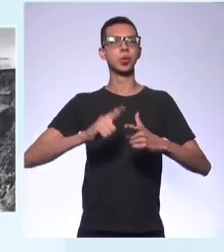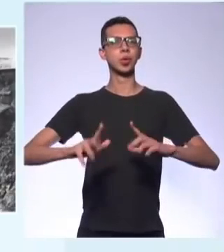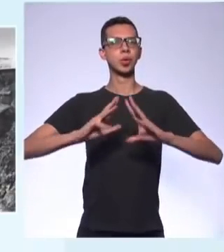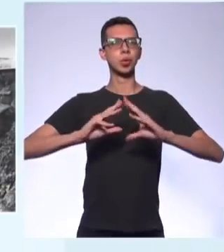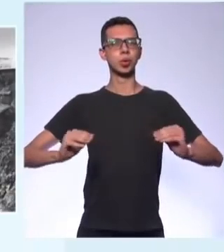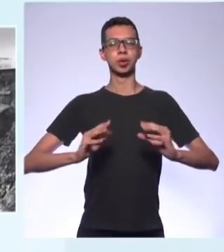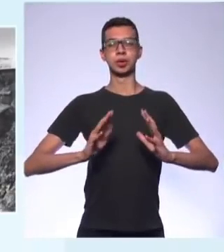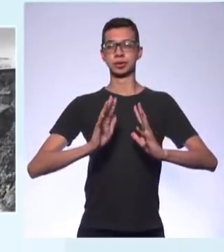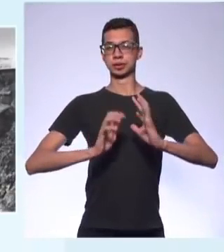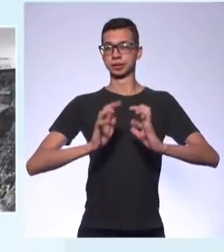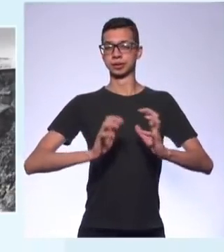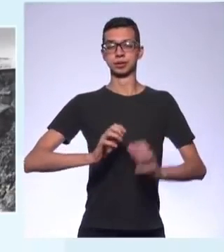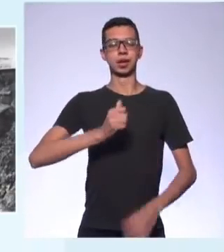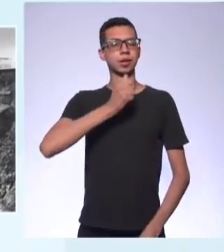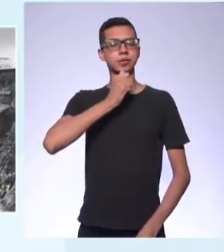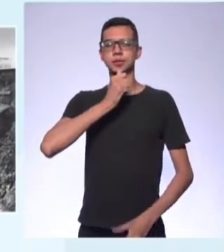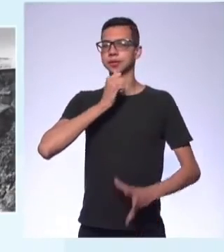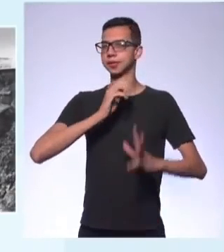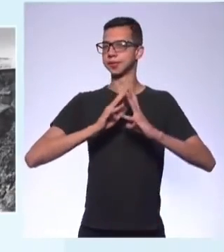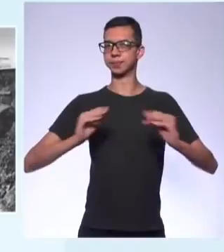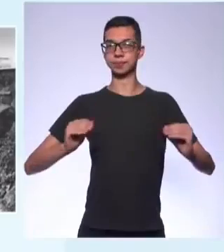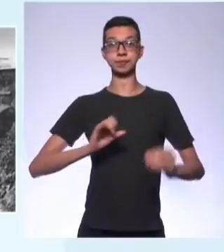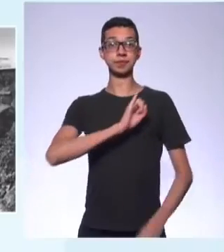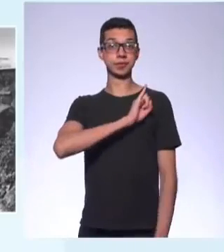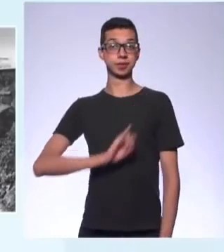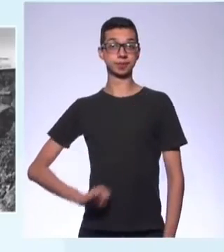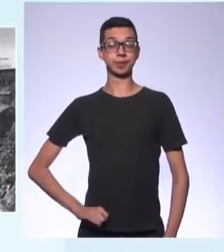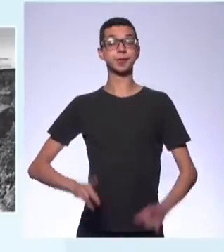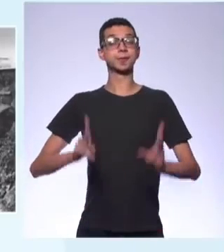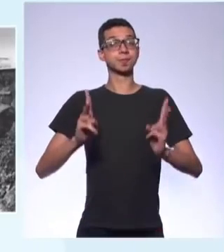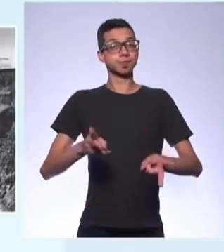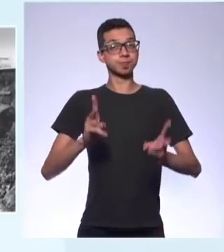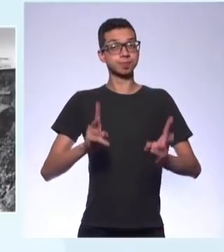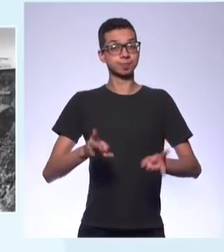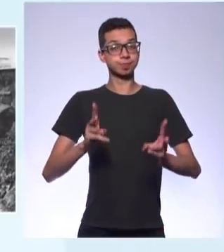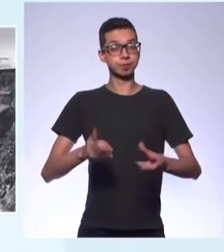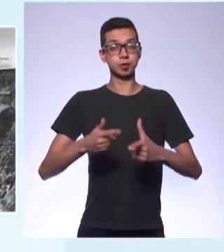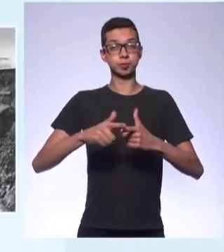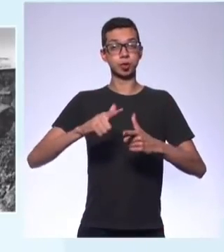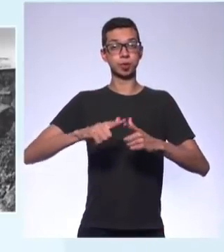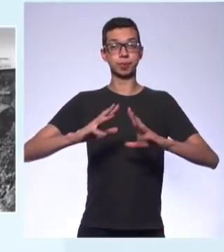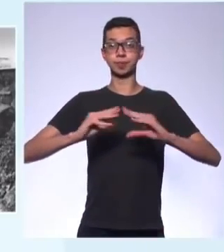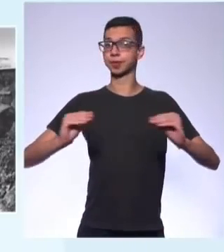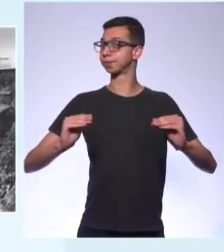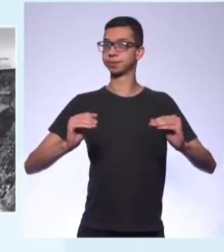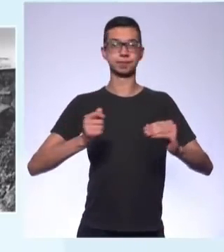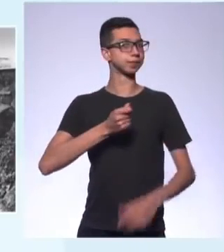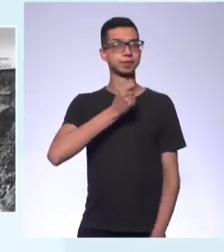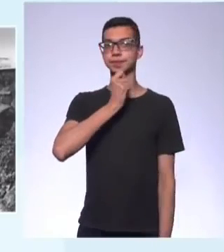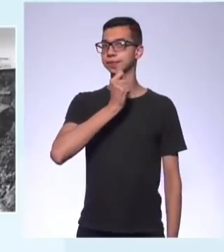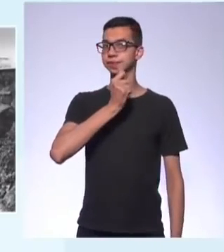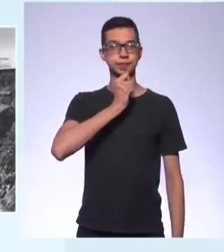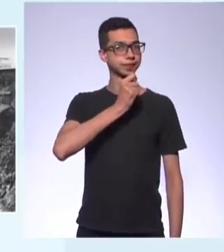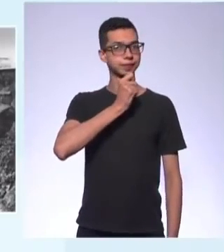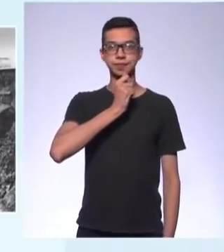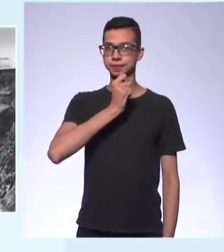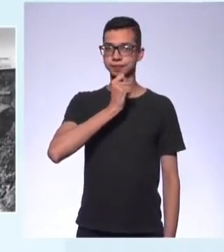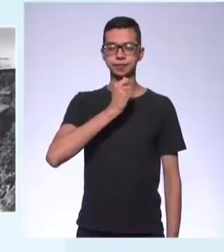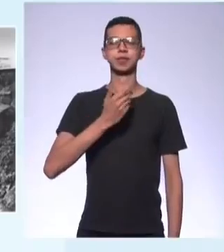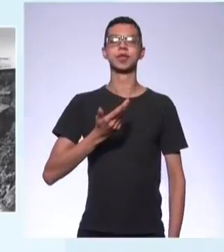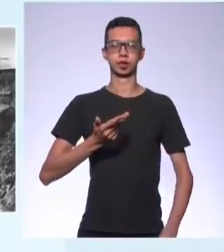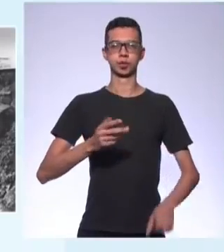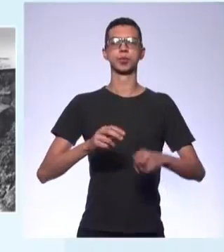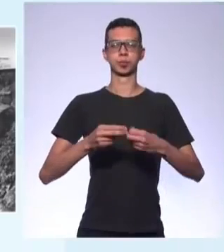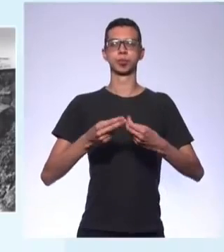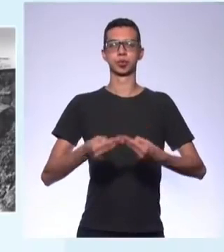o imperialismo ainda era uma questão mal resolvida. Alguns fatos contribuíram para esquentar